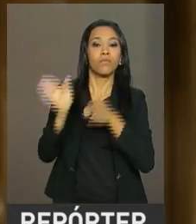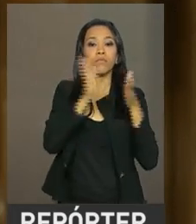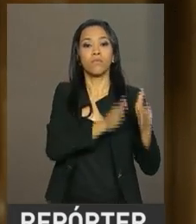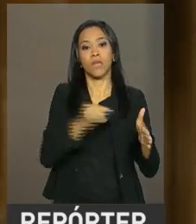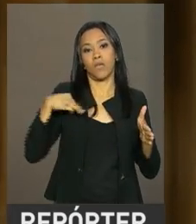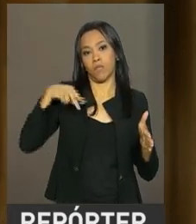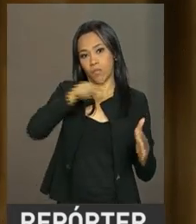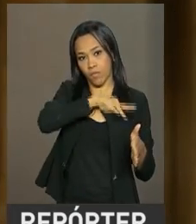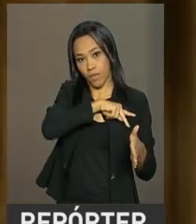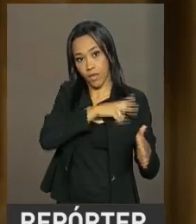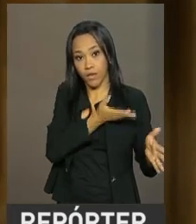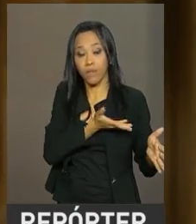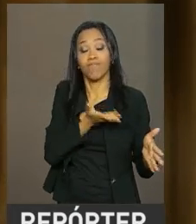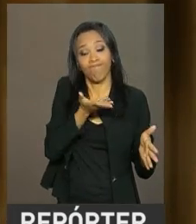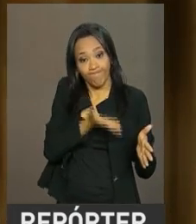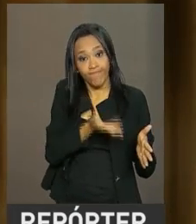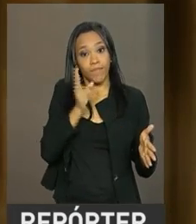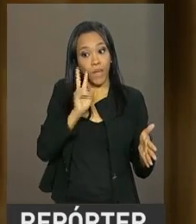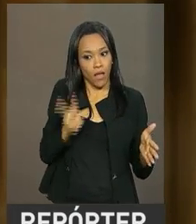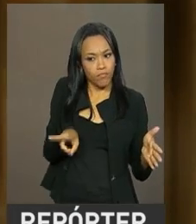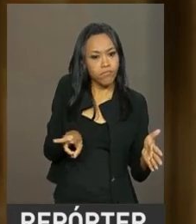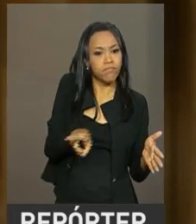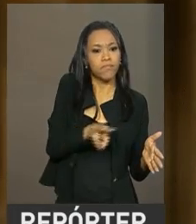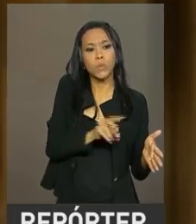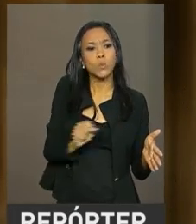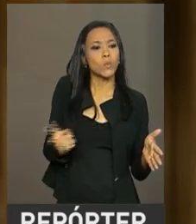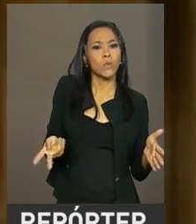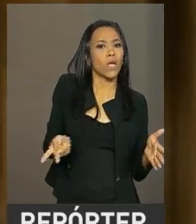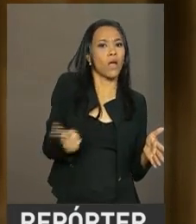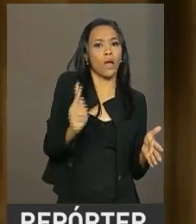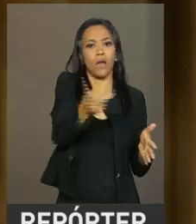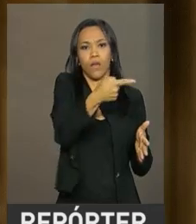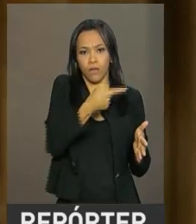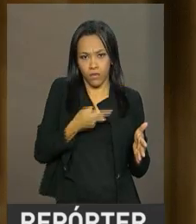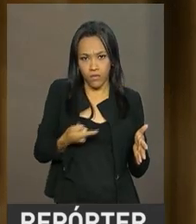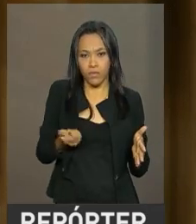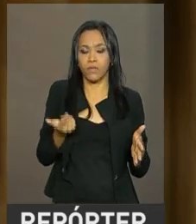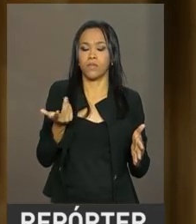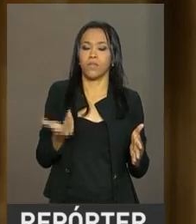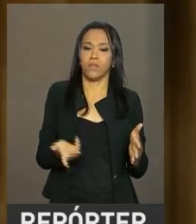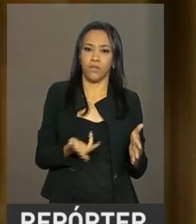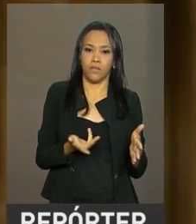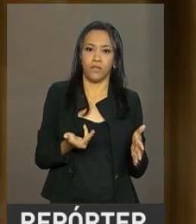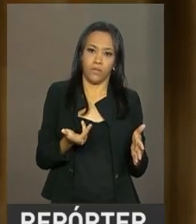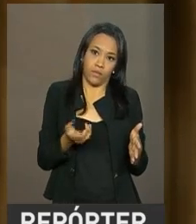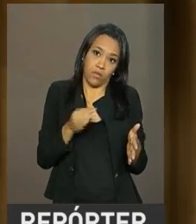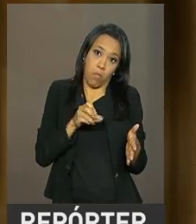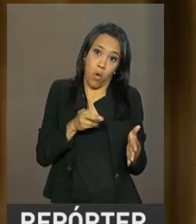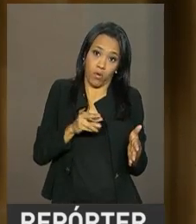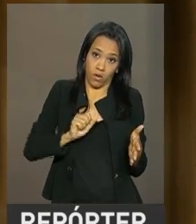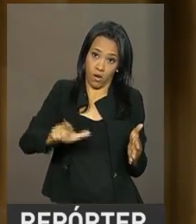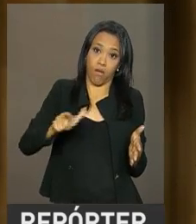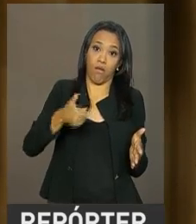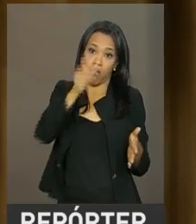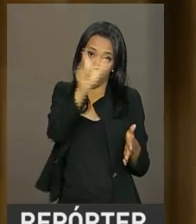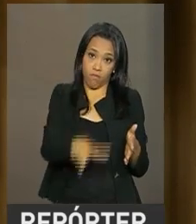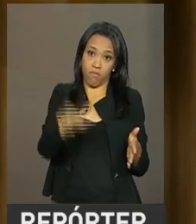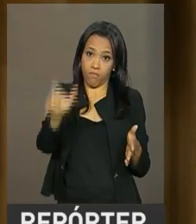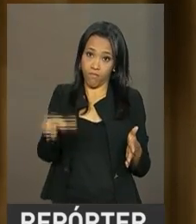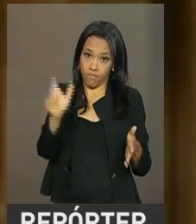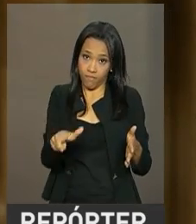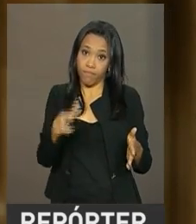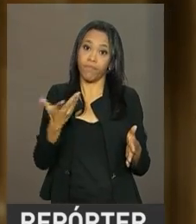Público do Trabalho para as ações aí de danos de dano moral coletivo dos trabalhadores